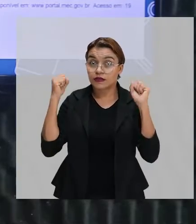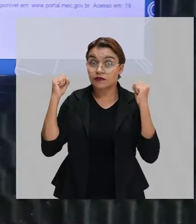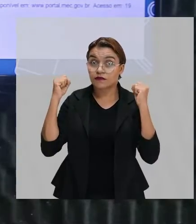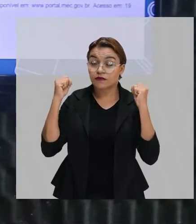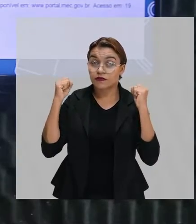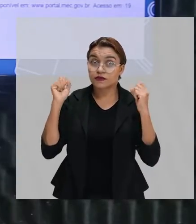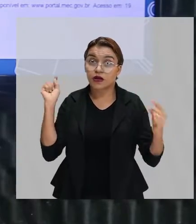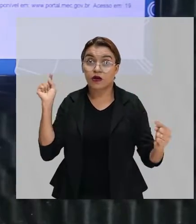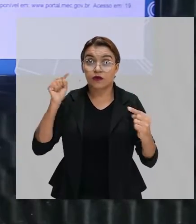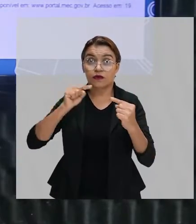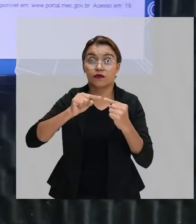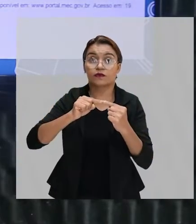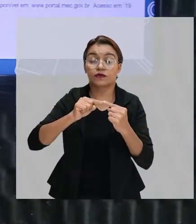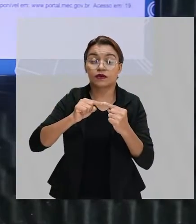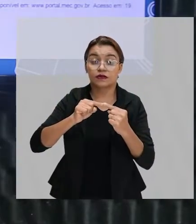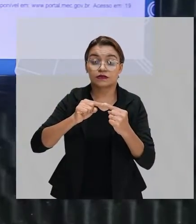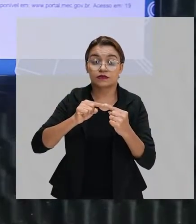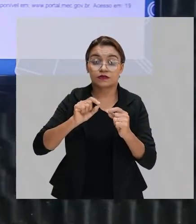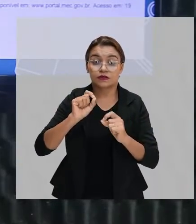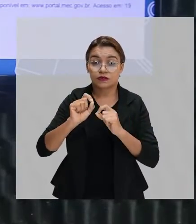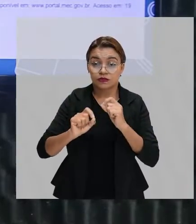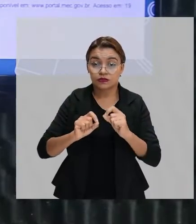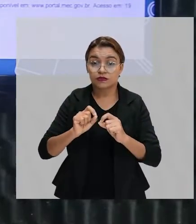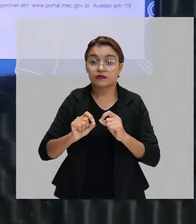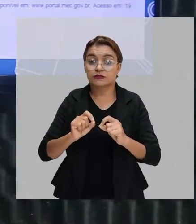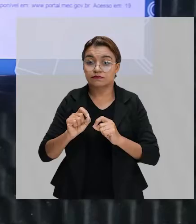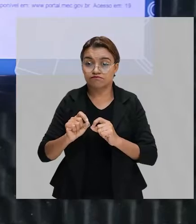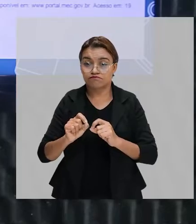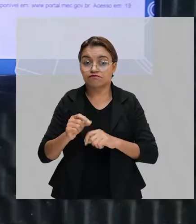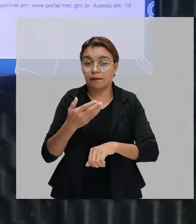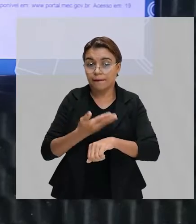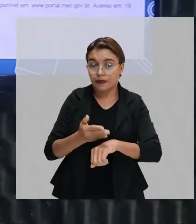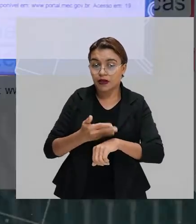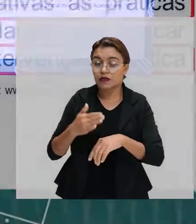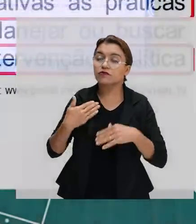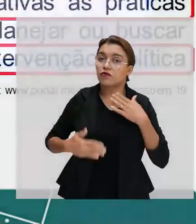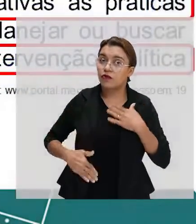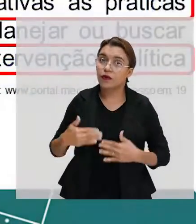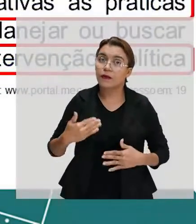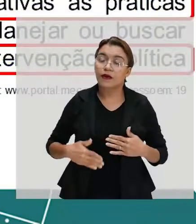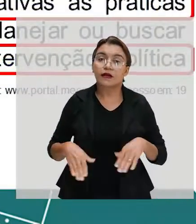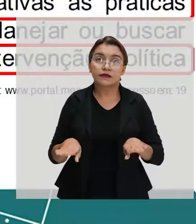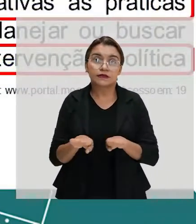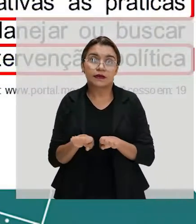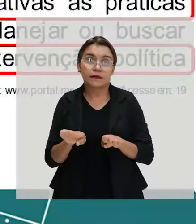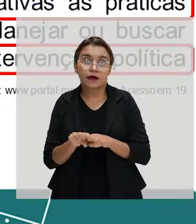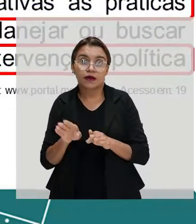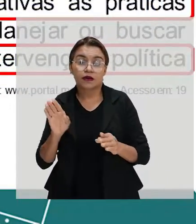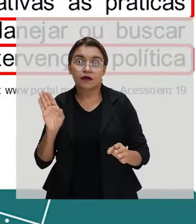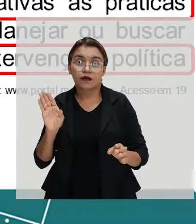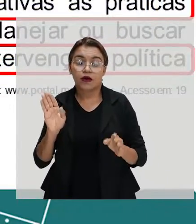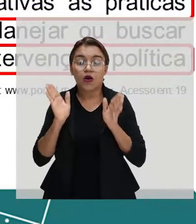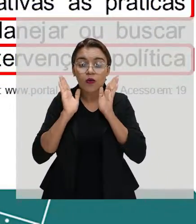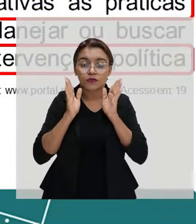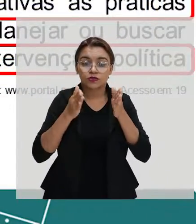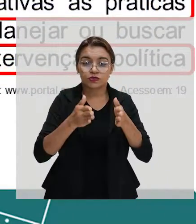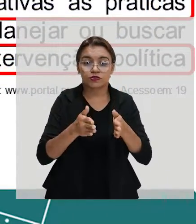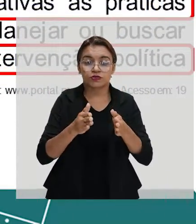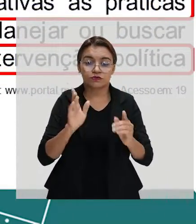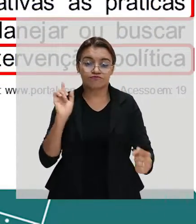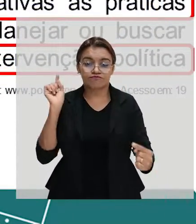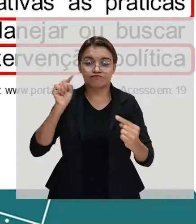vivências práticas através daquelas unidades temáticas né é e Visa as